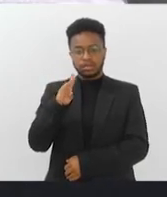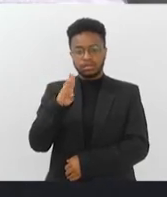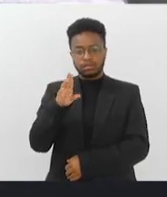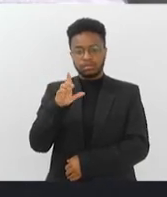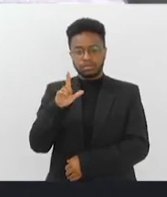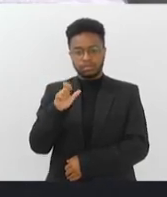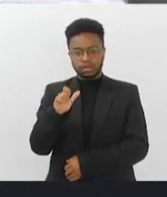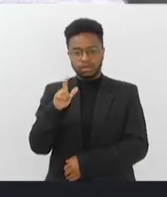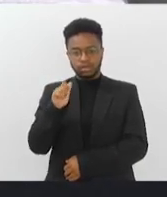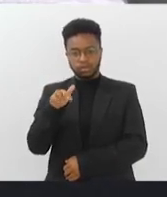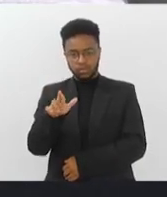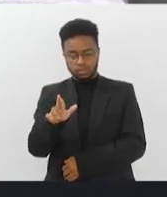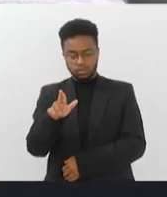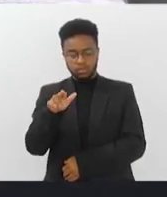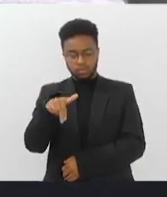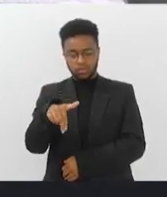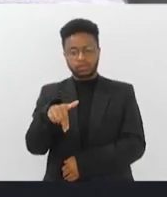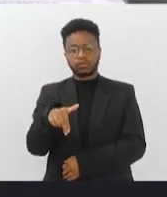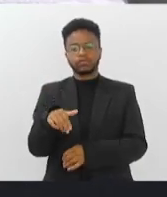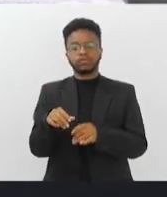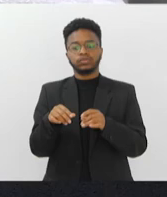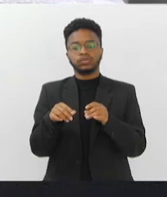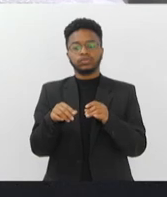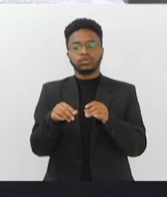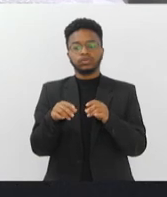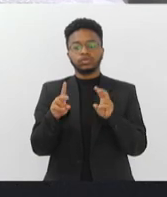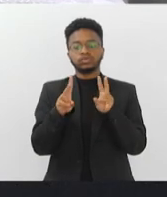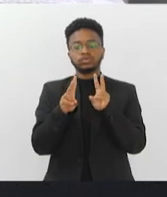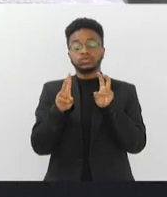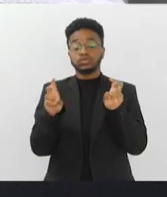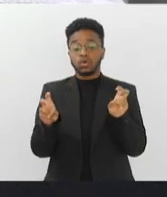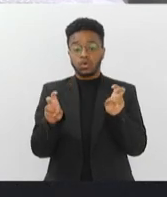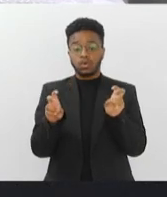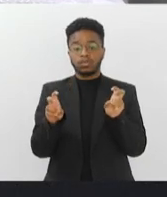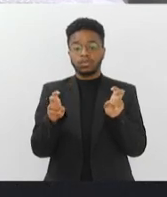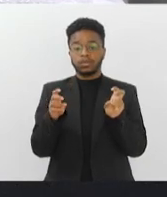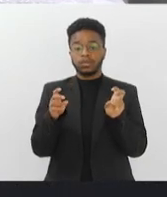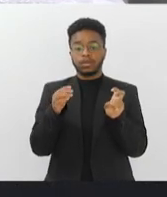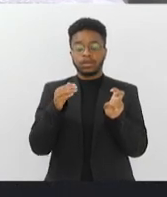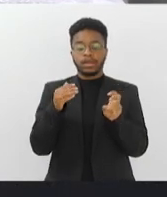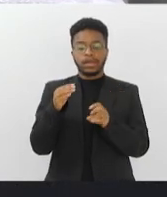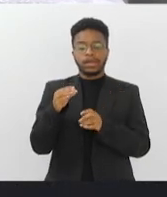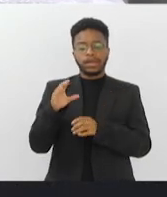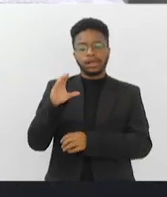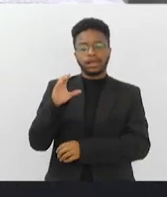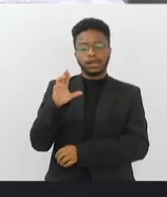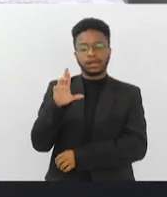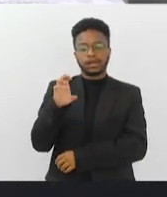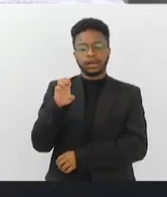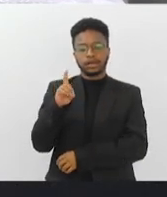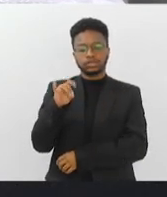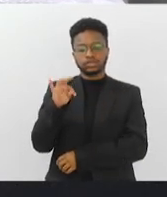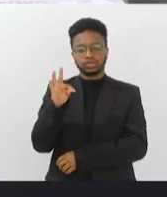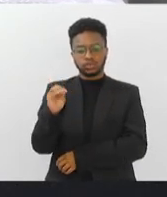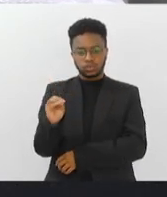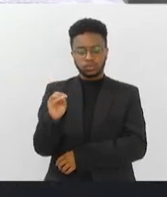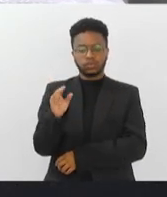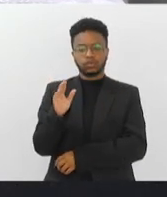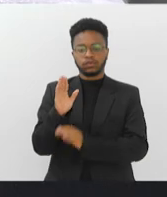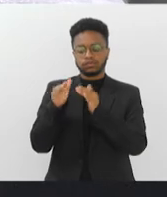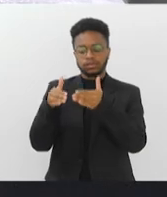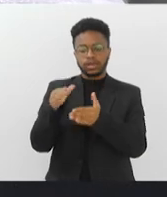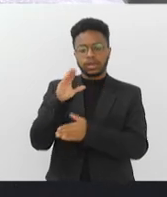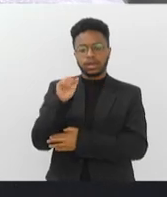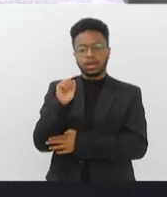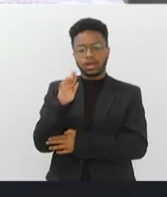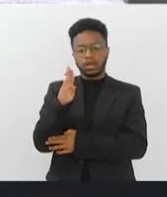auditório está cheio, sobre carbono. A necessidade do crédito carbono. E o deputado Carlos Mink, de tanto